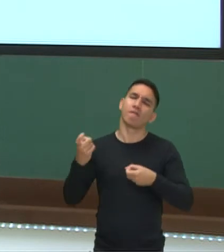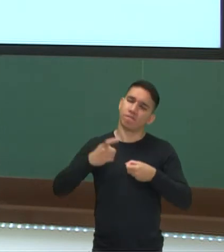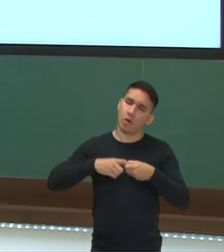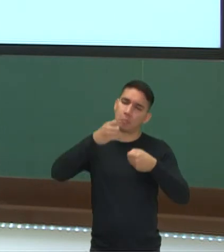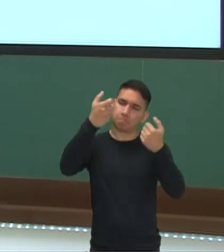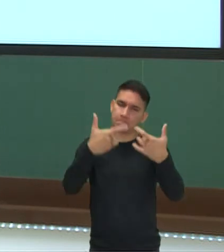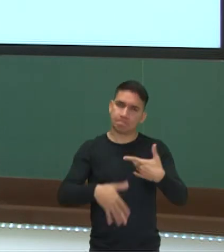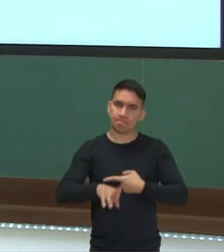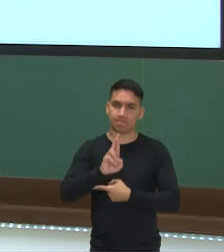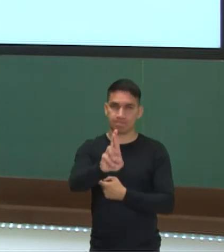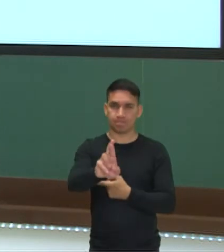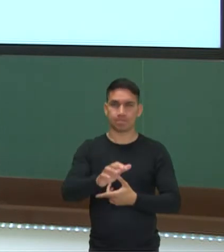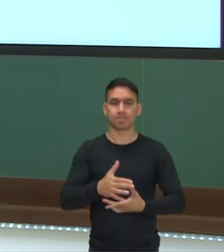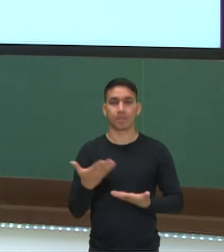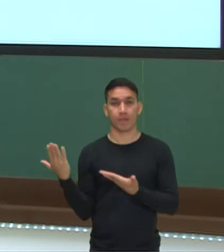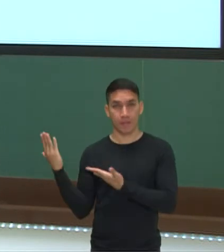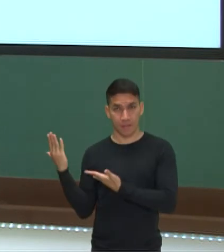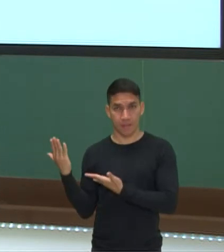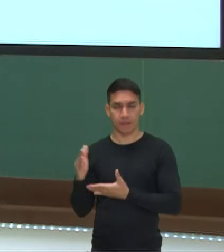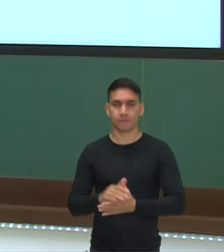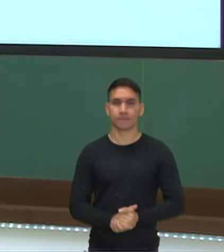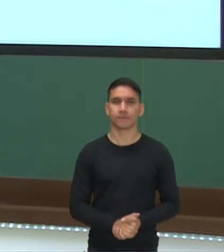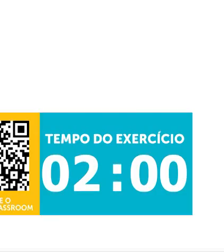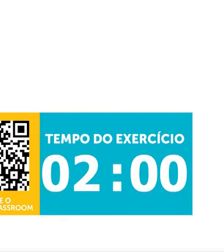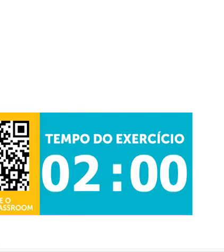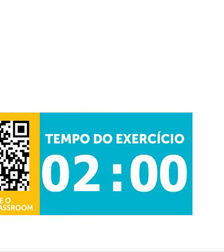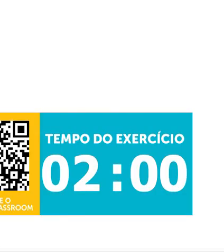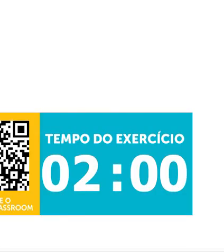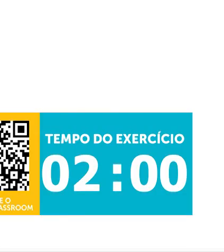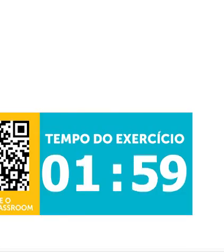já comentando com vocês essa questão.